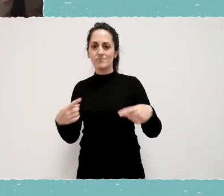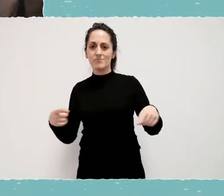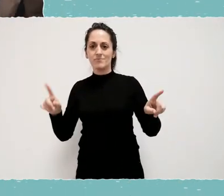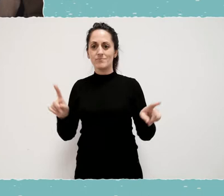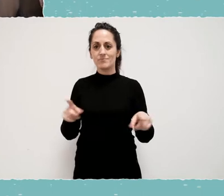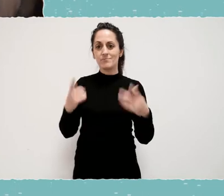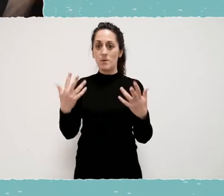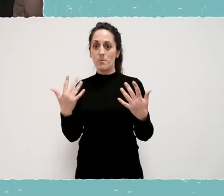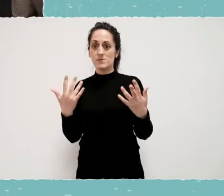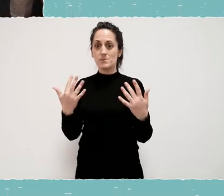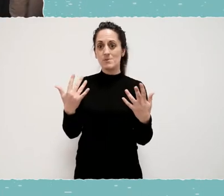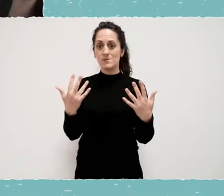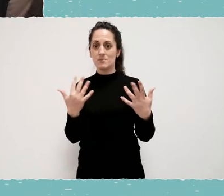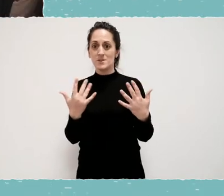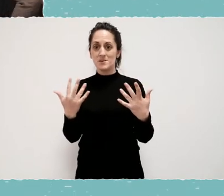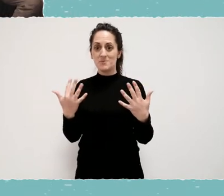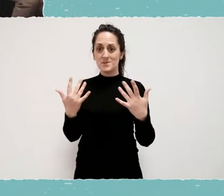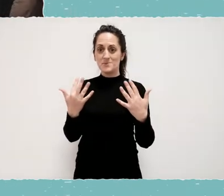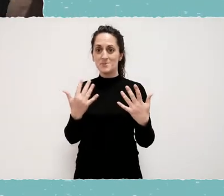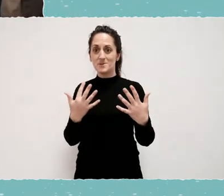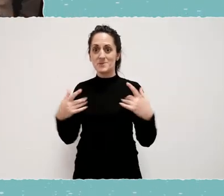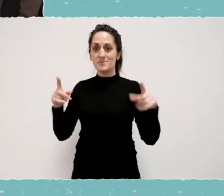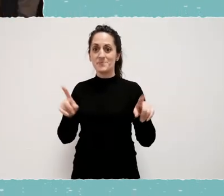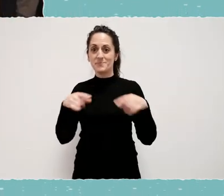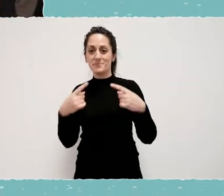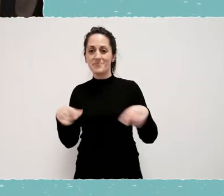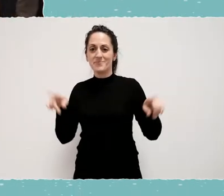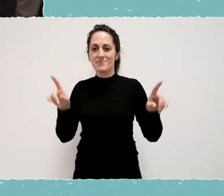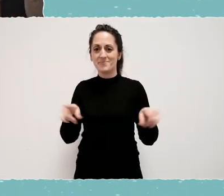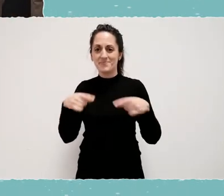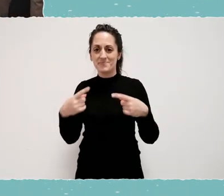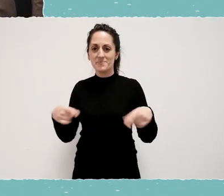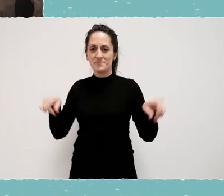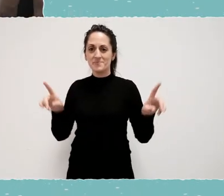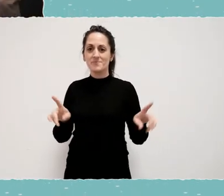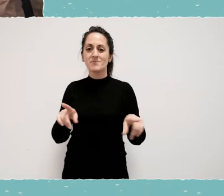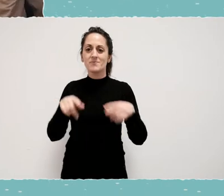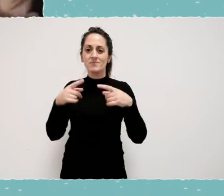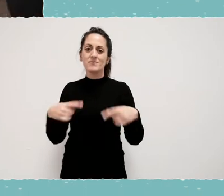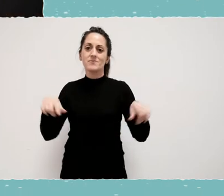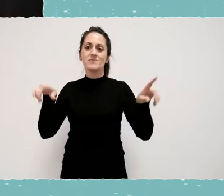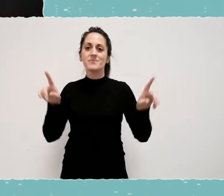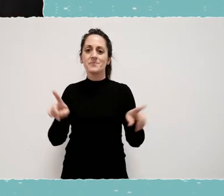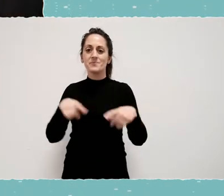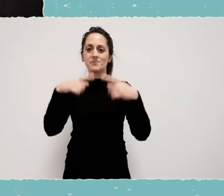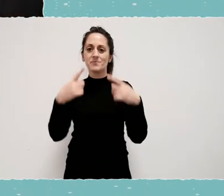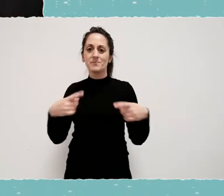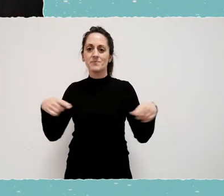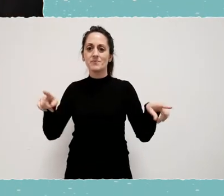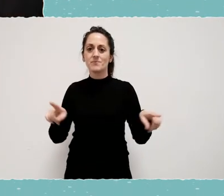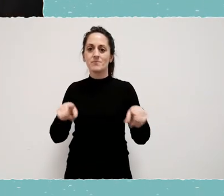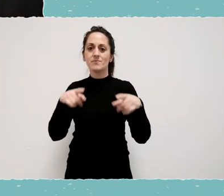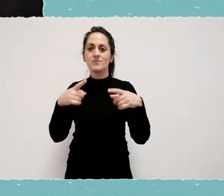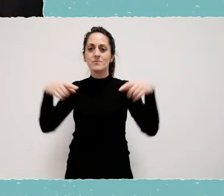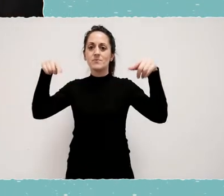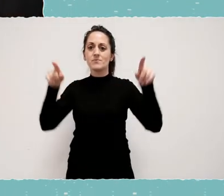no, no, no, no, no, no, no, no, no, no, no, no, no, no, no, no, no, no, no, no, no, no,